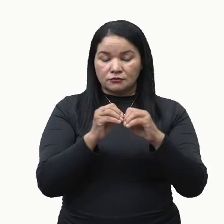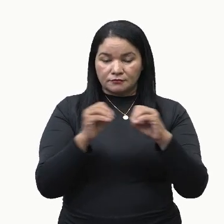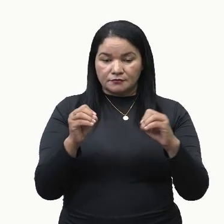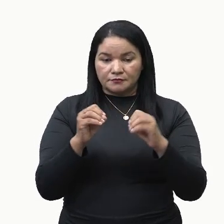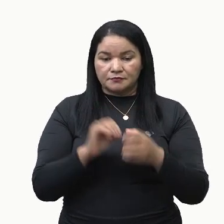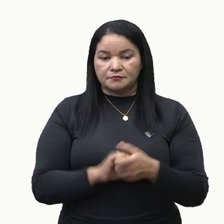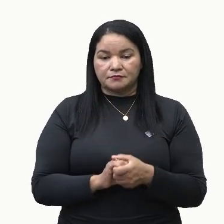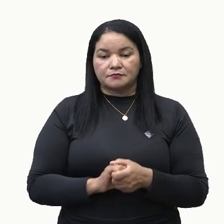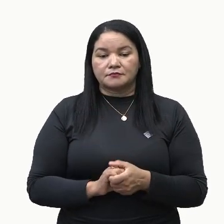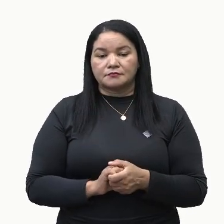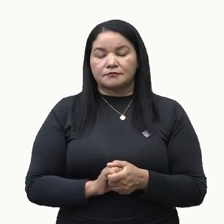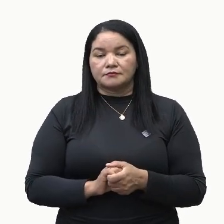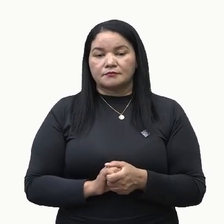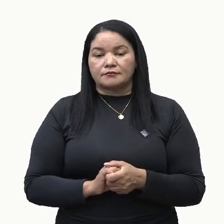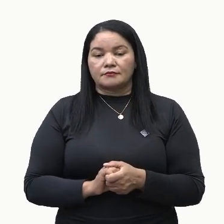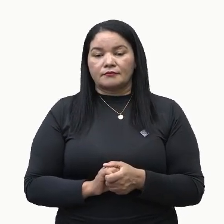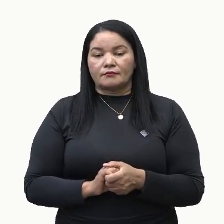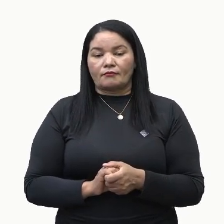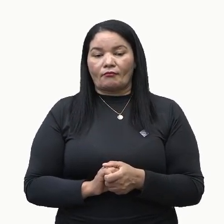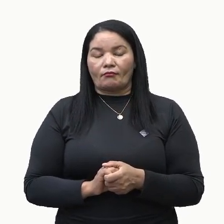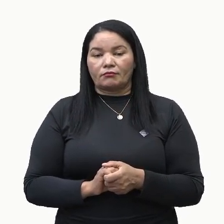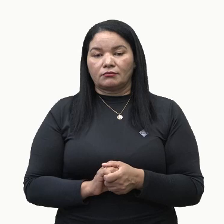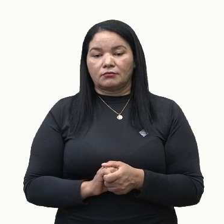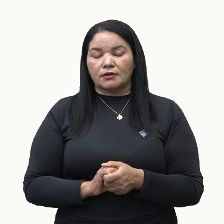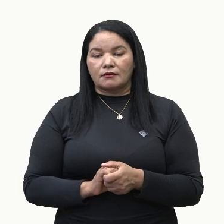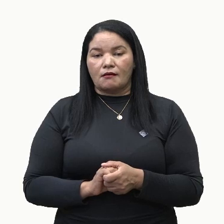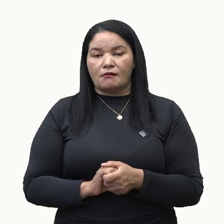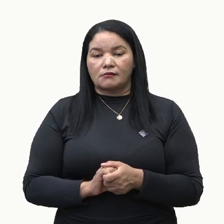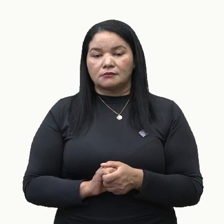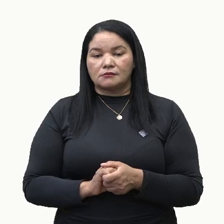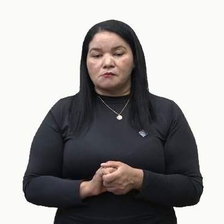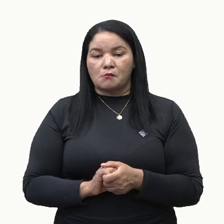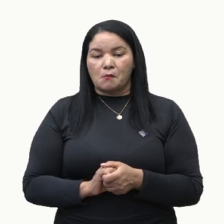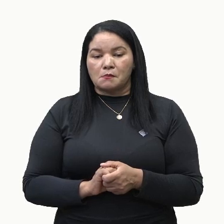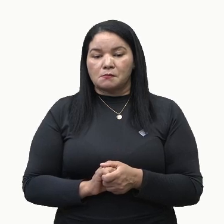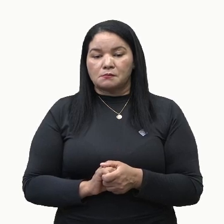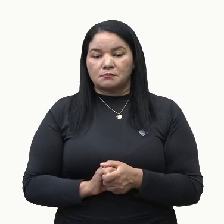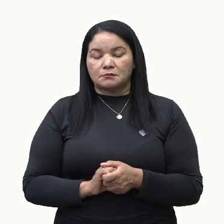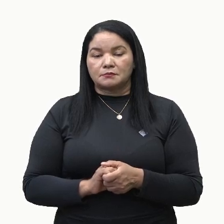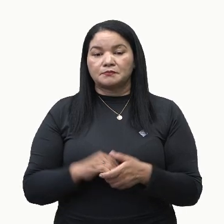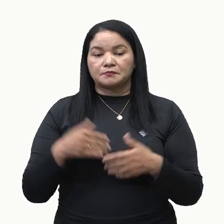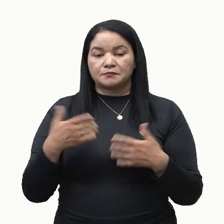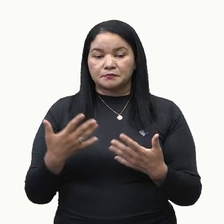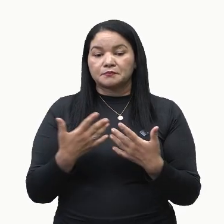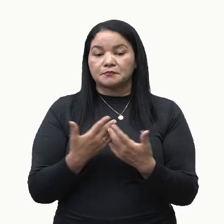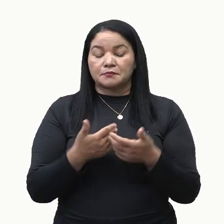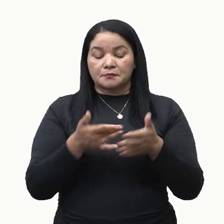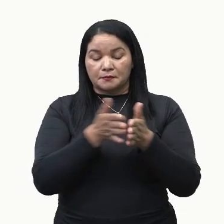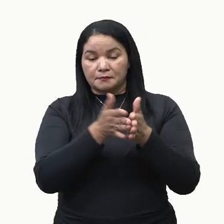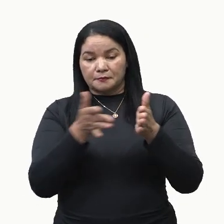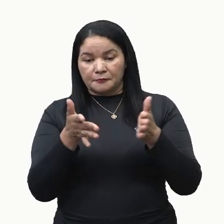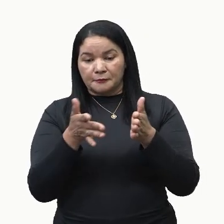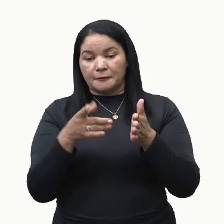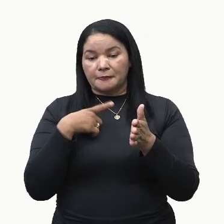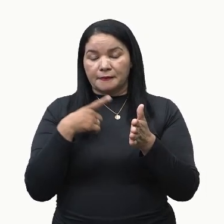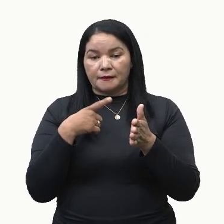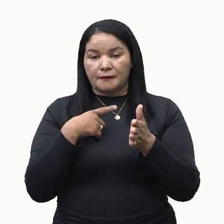que não virá esta noite. Esse período com 3 orações,